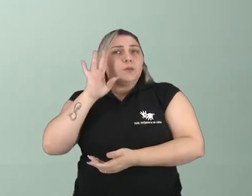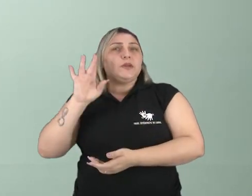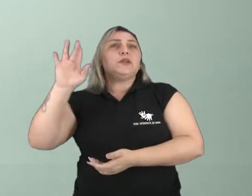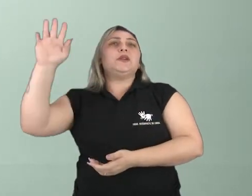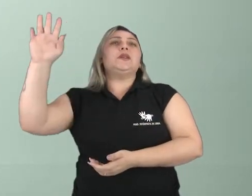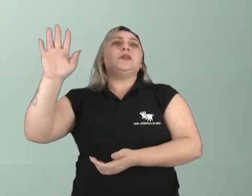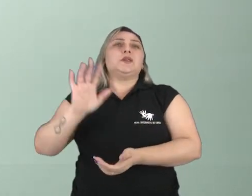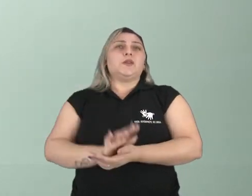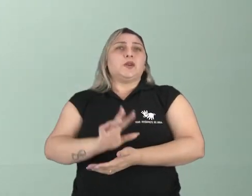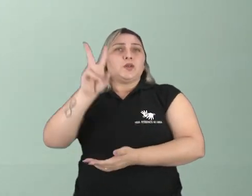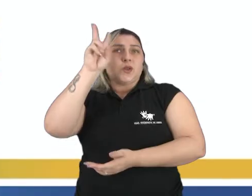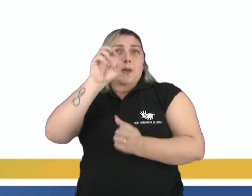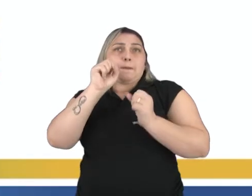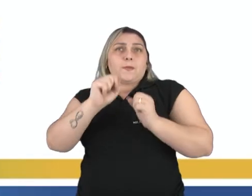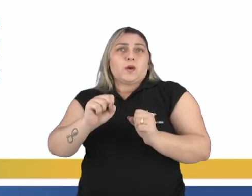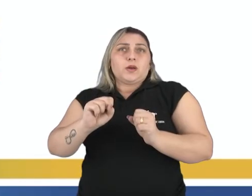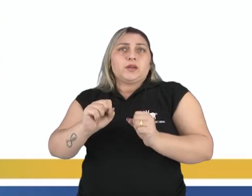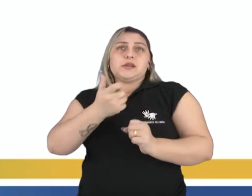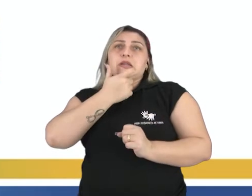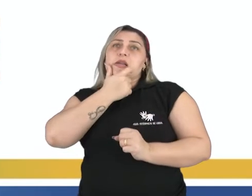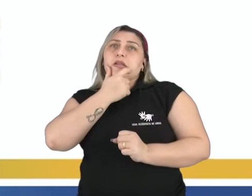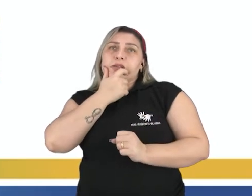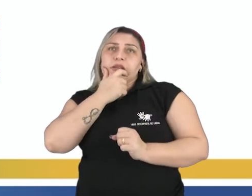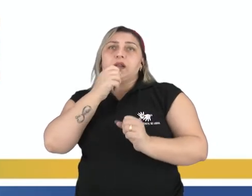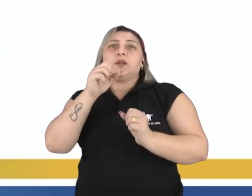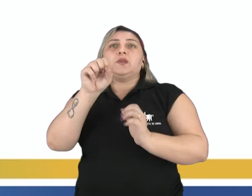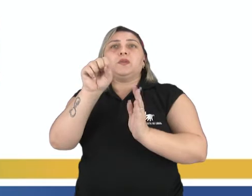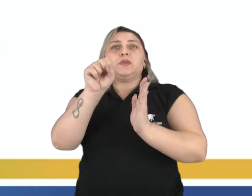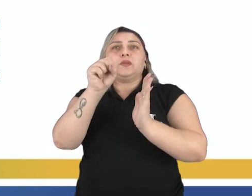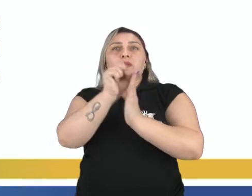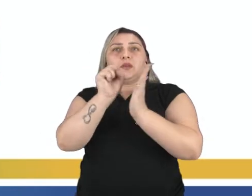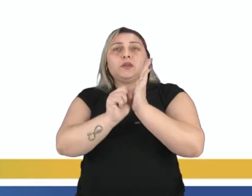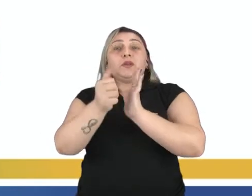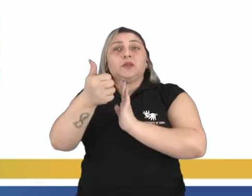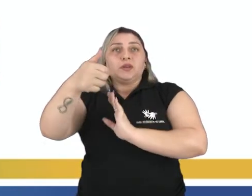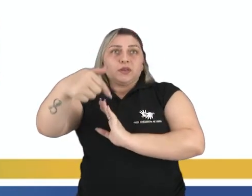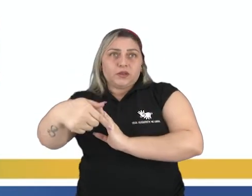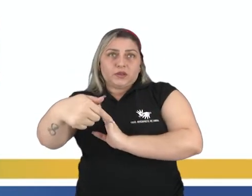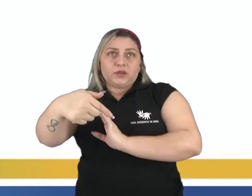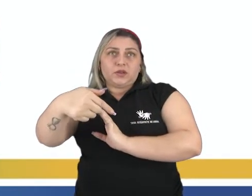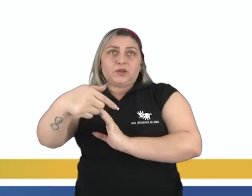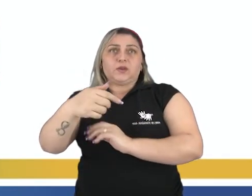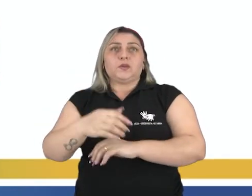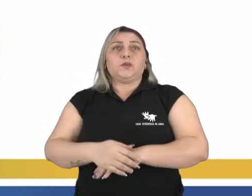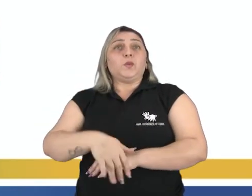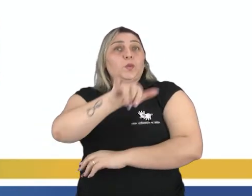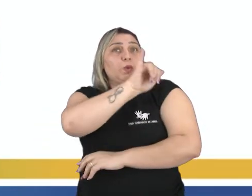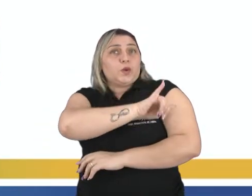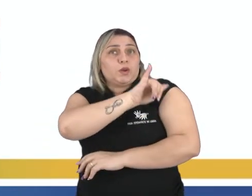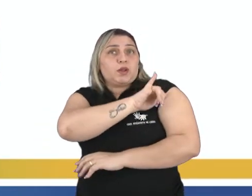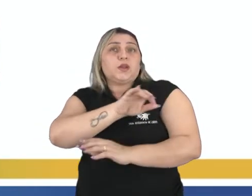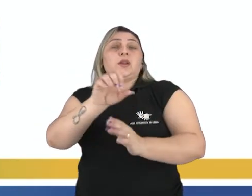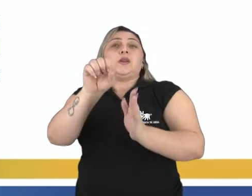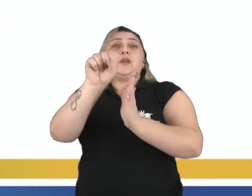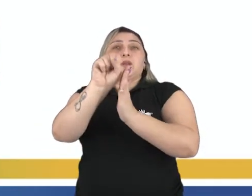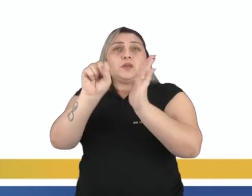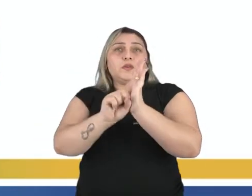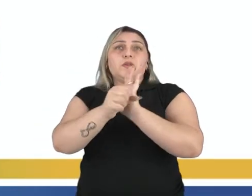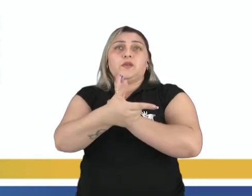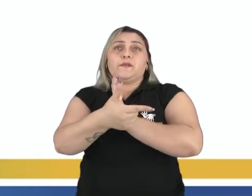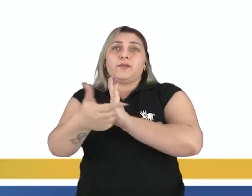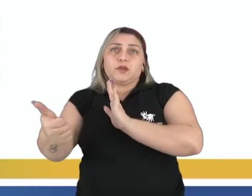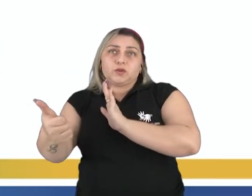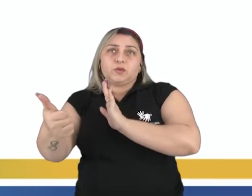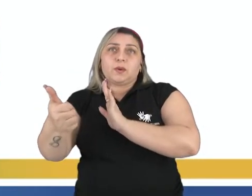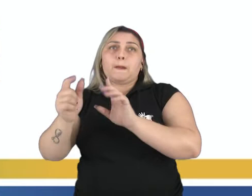Imaginação a história ela pode se passar tanto na Inglaterra do século 17 como no Rio de Janeiro